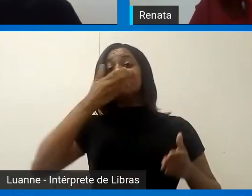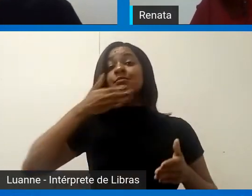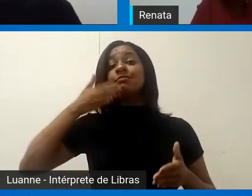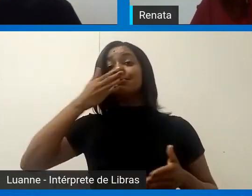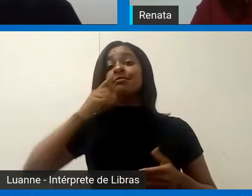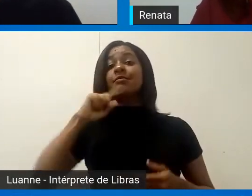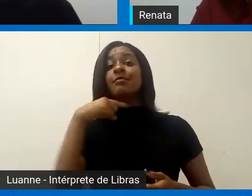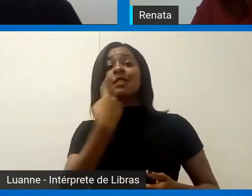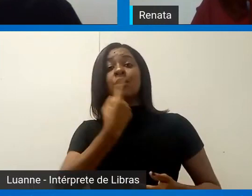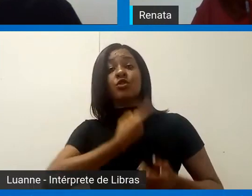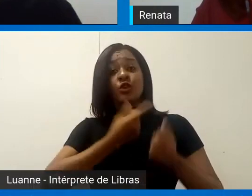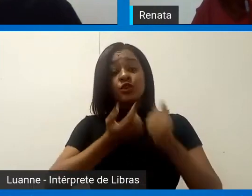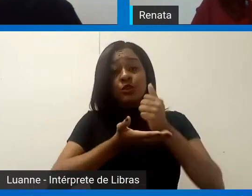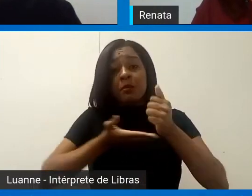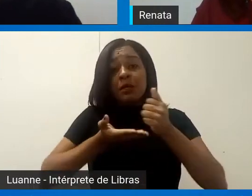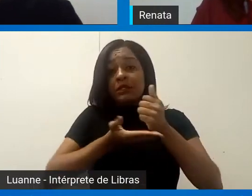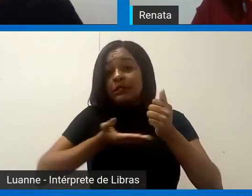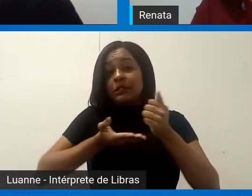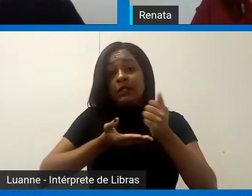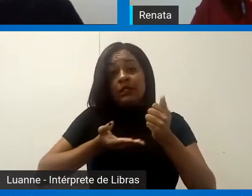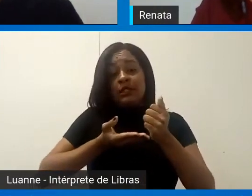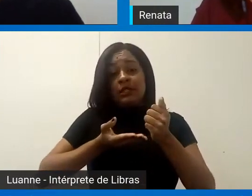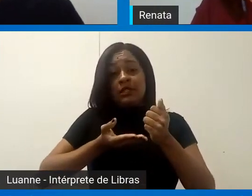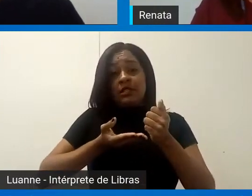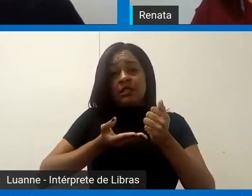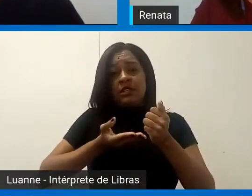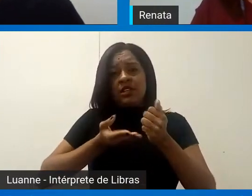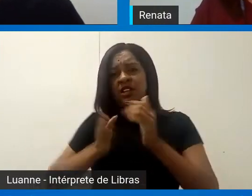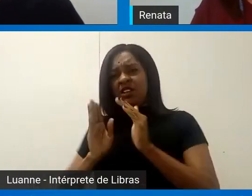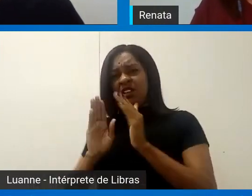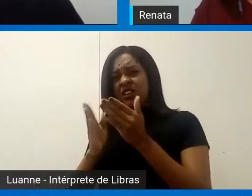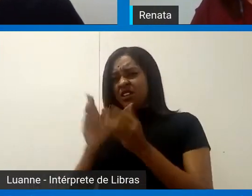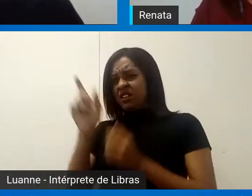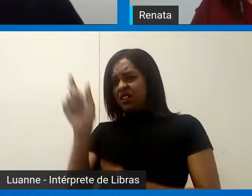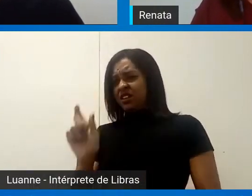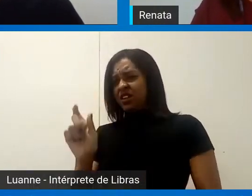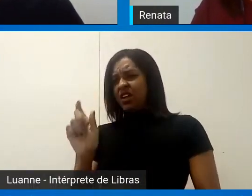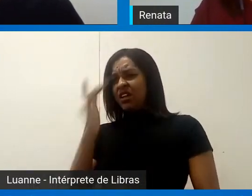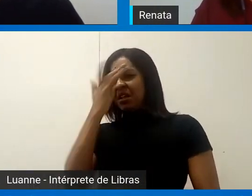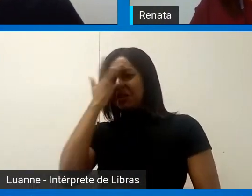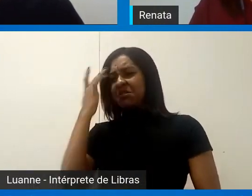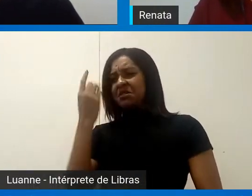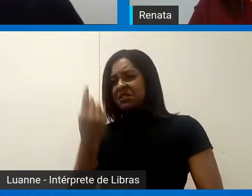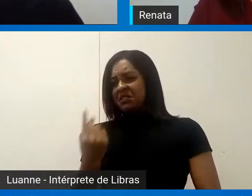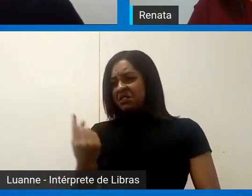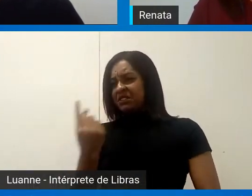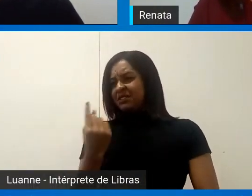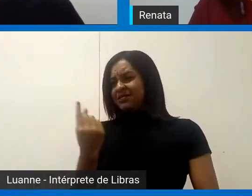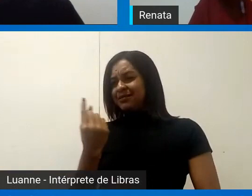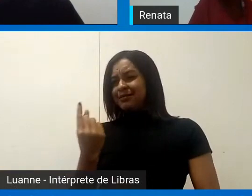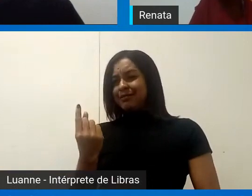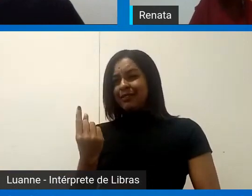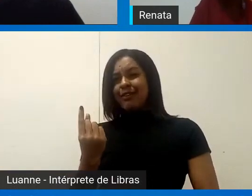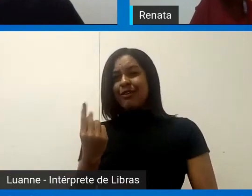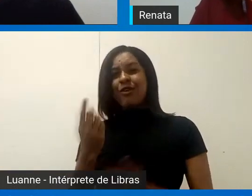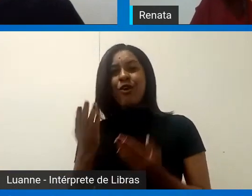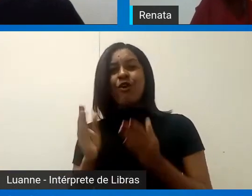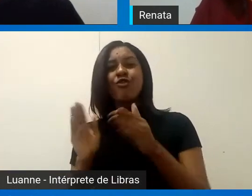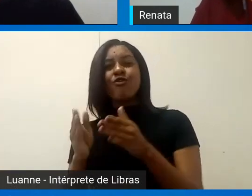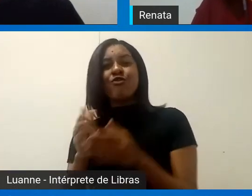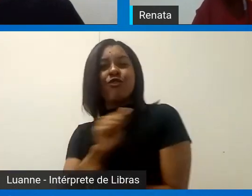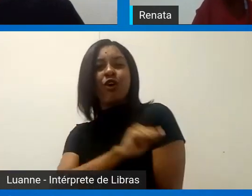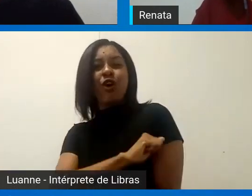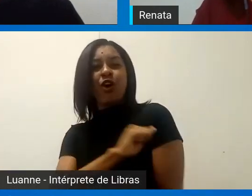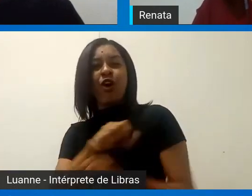ele não se restringe a esfera do individual como é o caso da alfabetização mas ele amplia-se para além